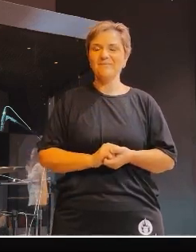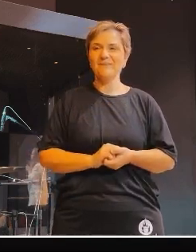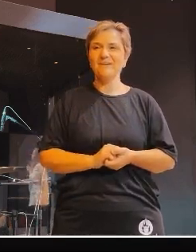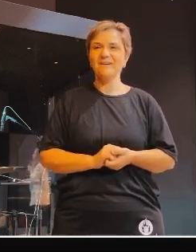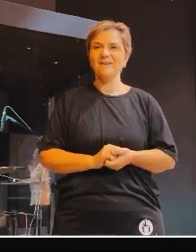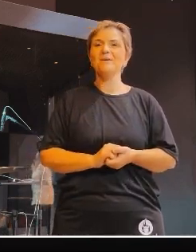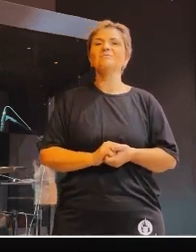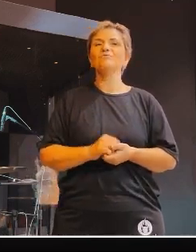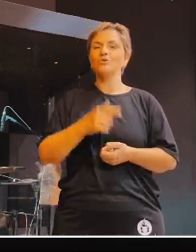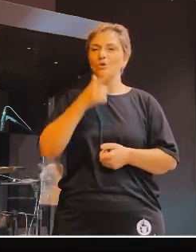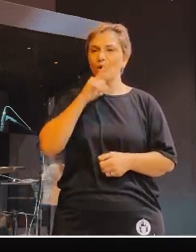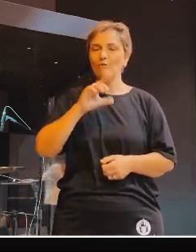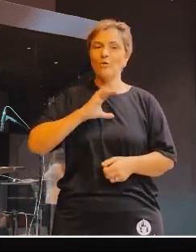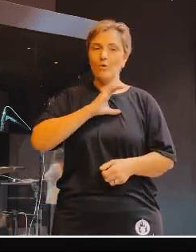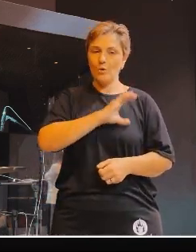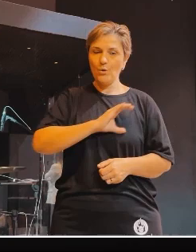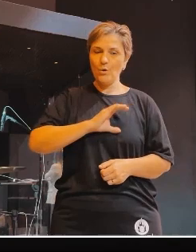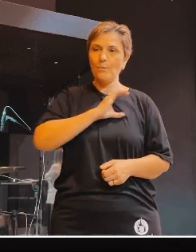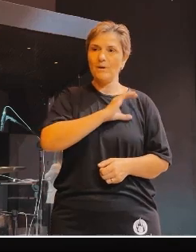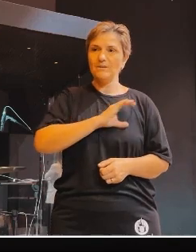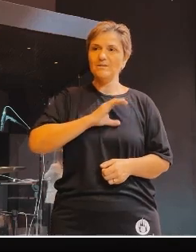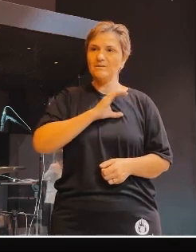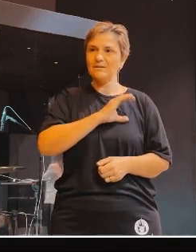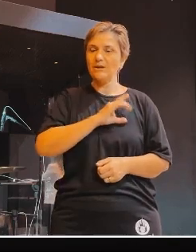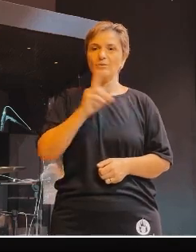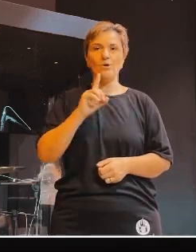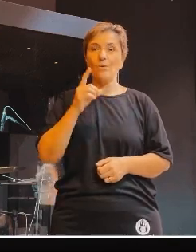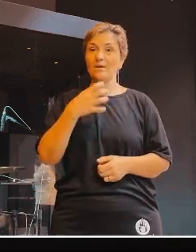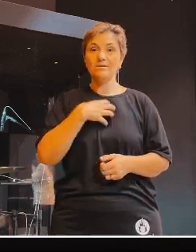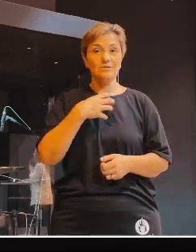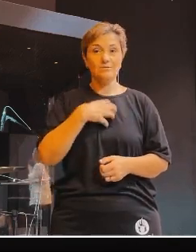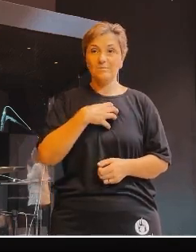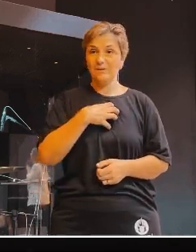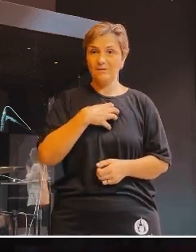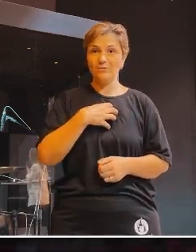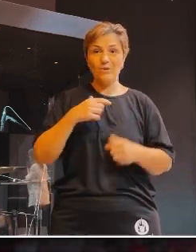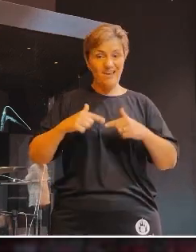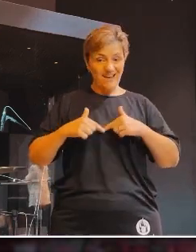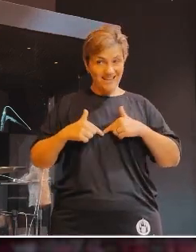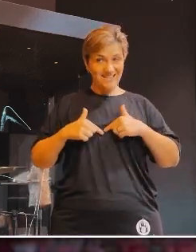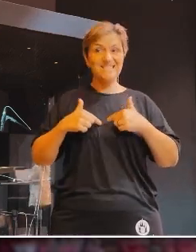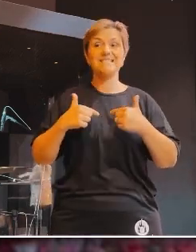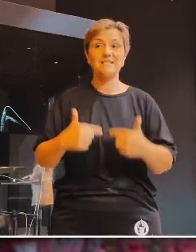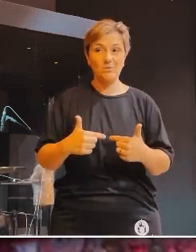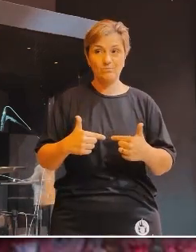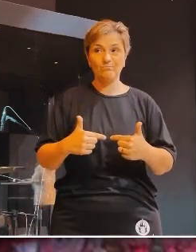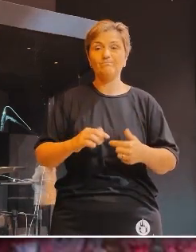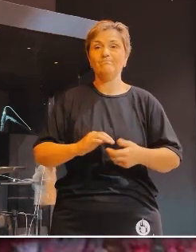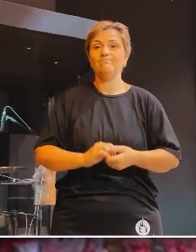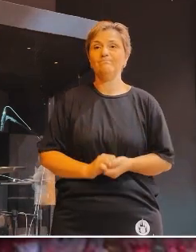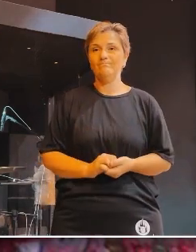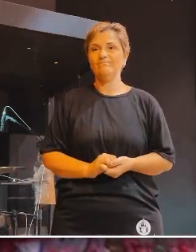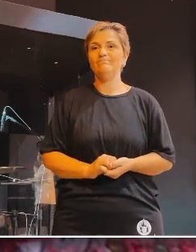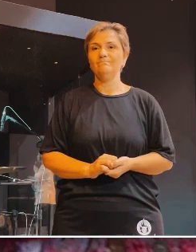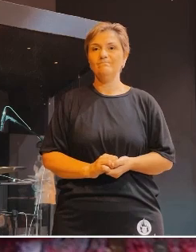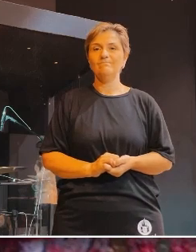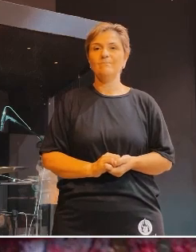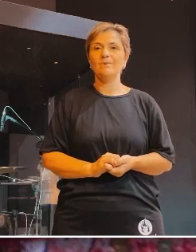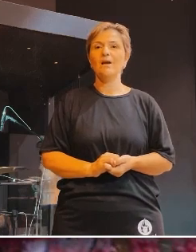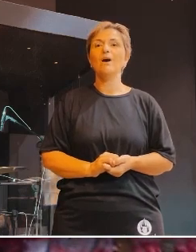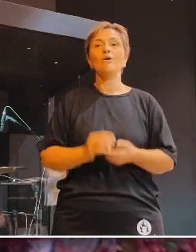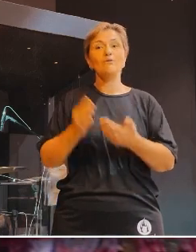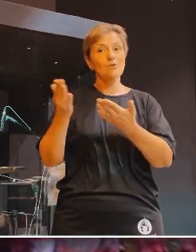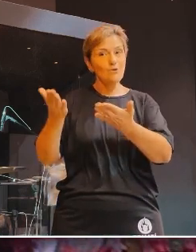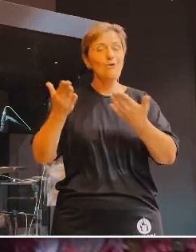Pode repetir: compaixão não é sentimento, é ação. Agora faz um convite para